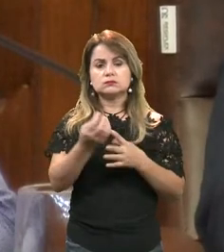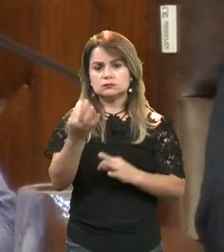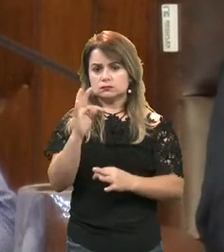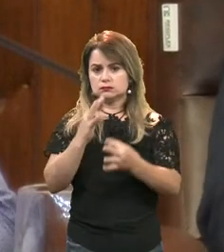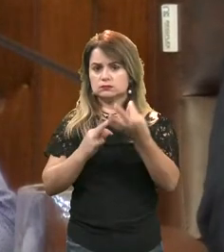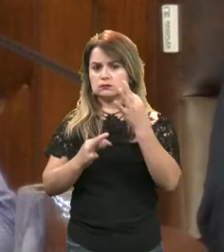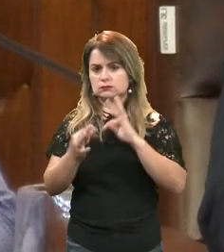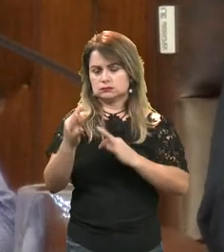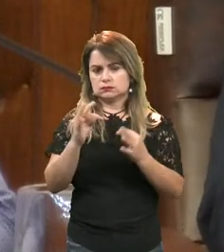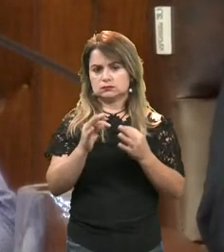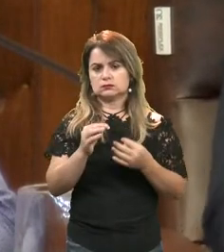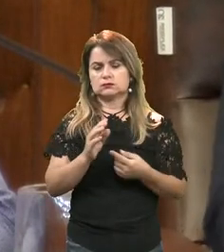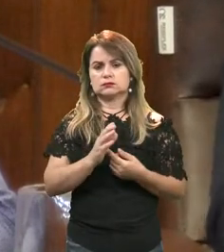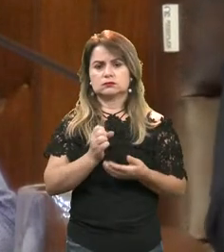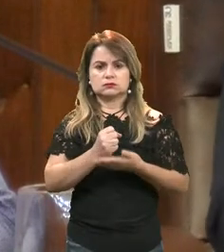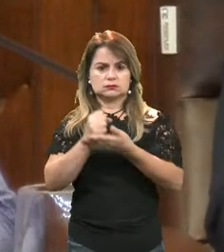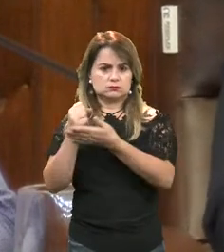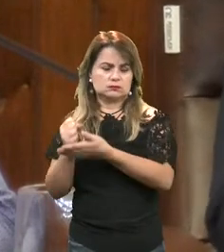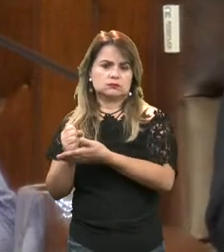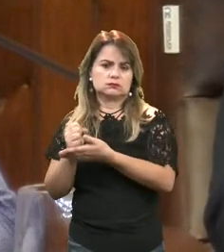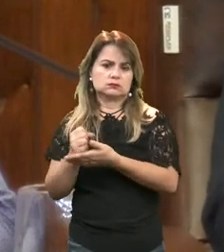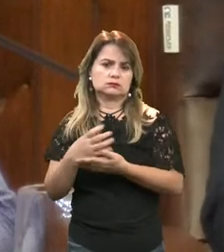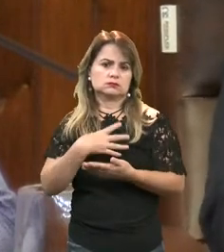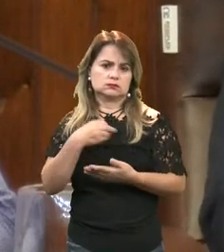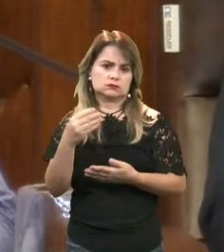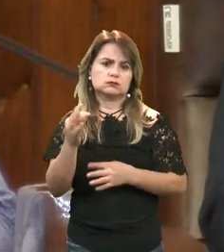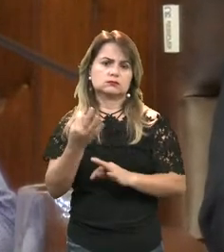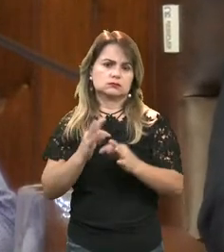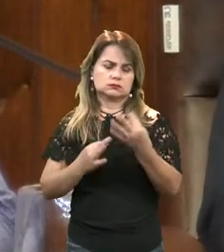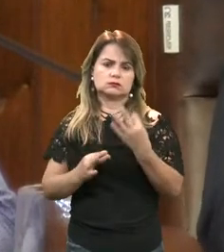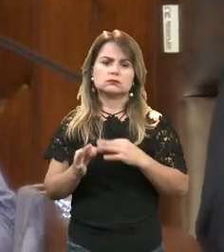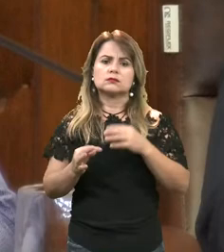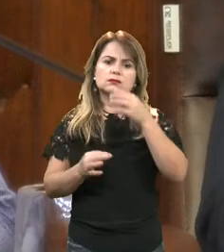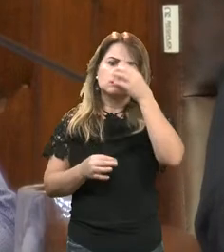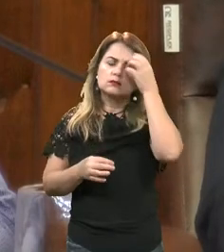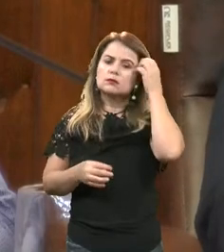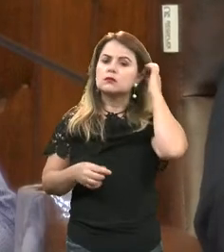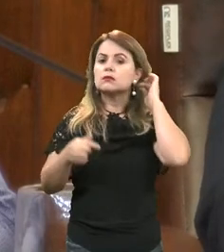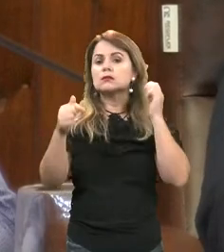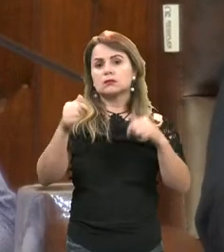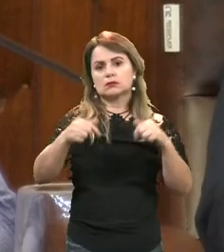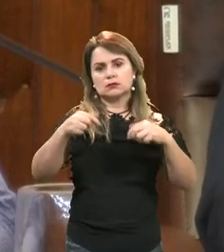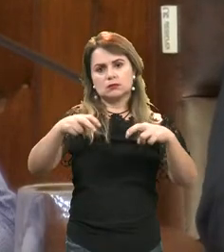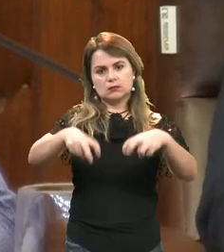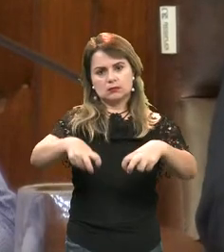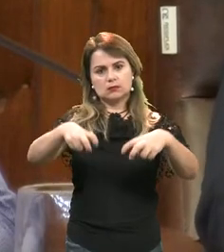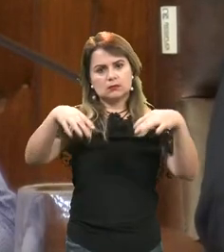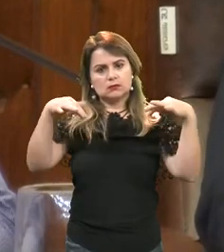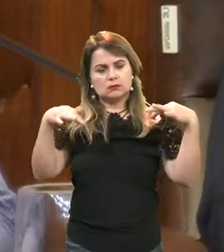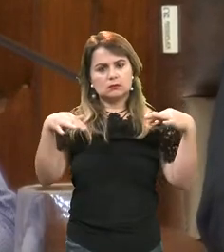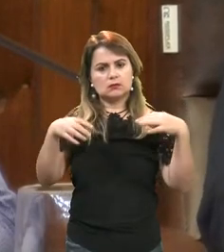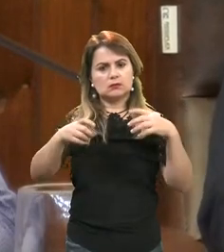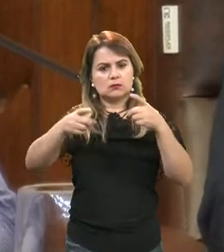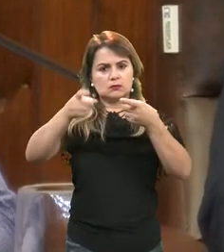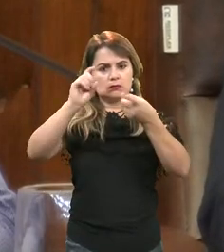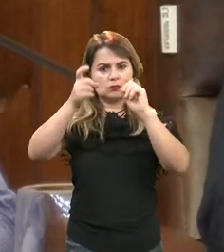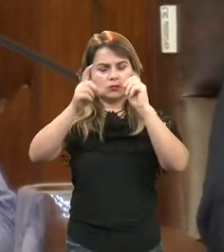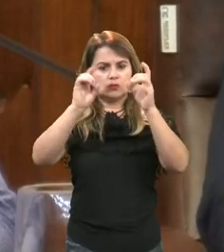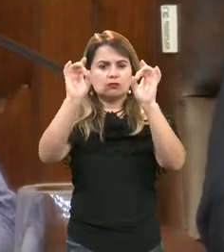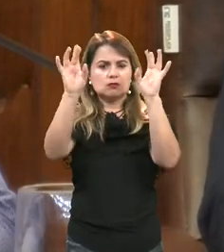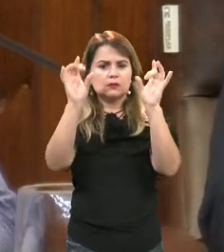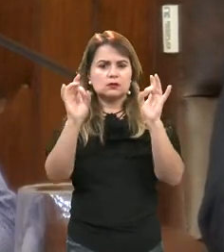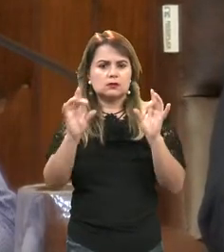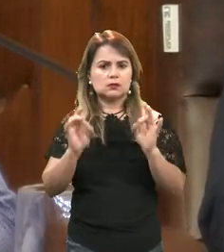tratamento. Portanto, no plenário da Câmara Municipal, nessa audiência tão especial e também